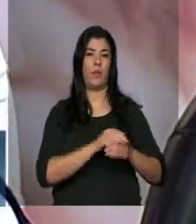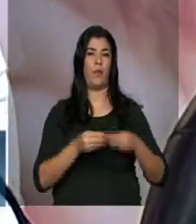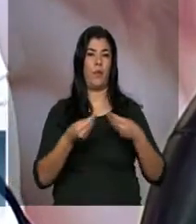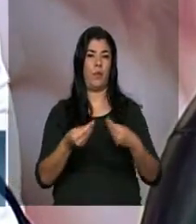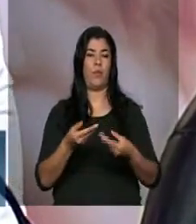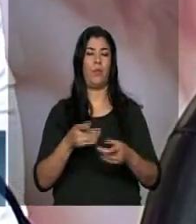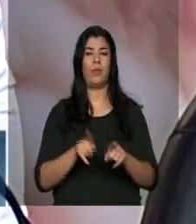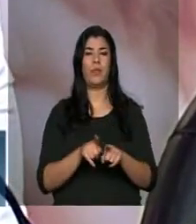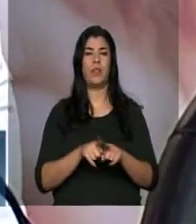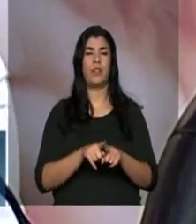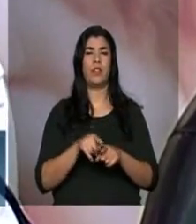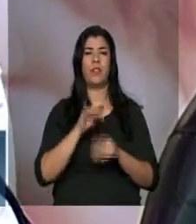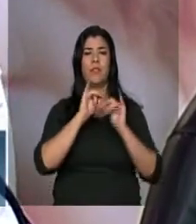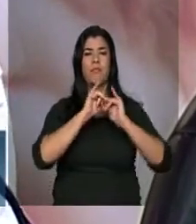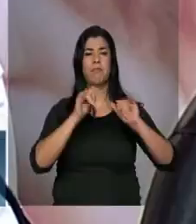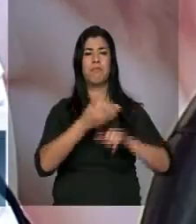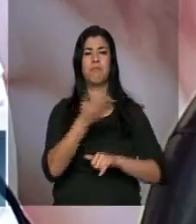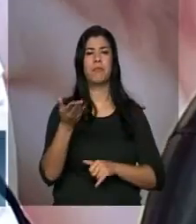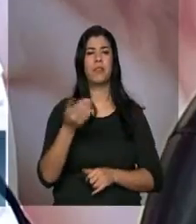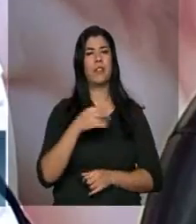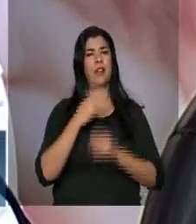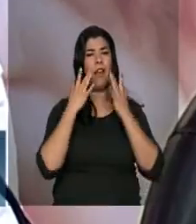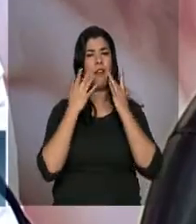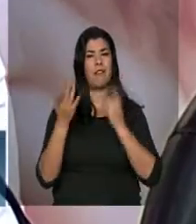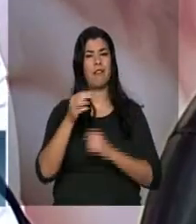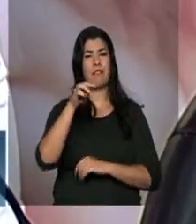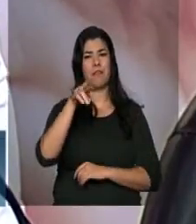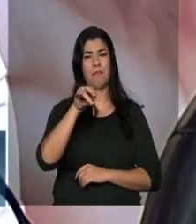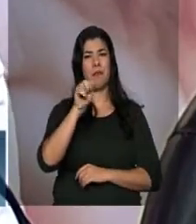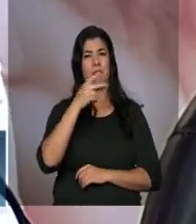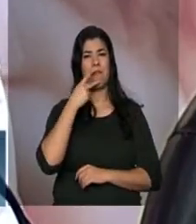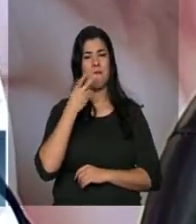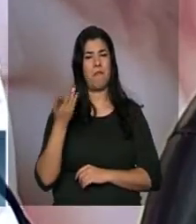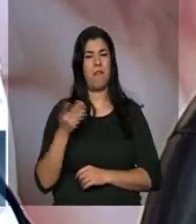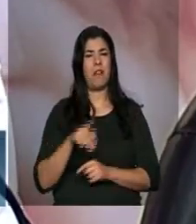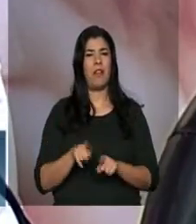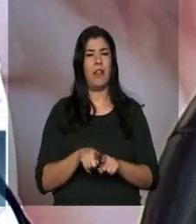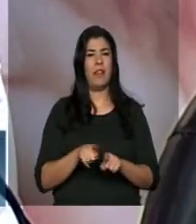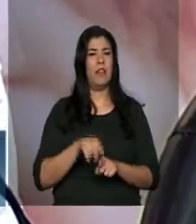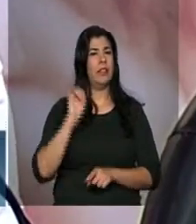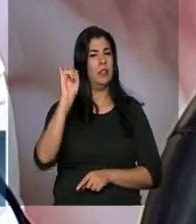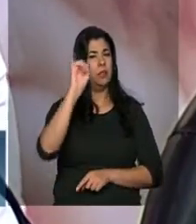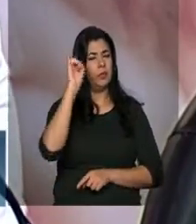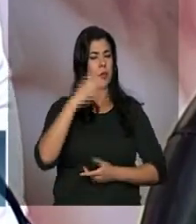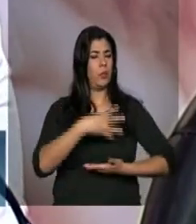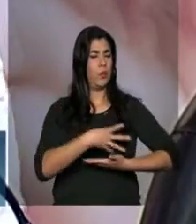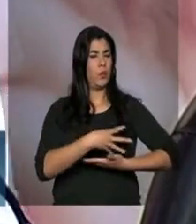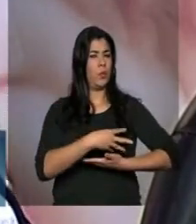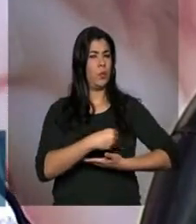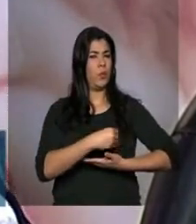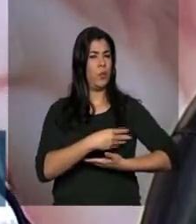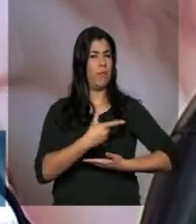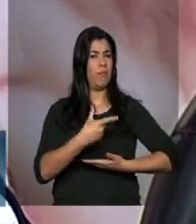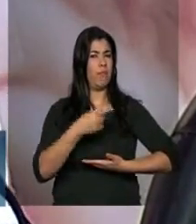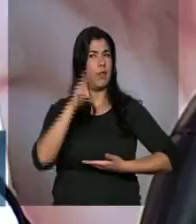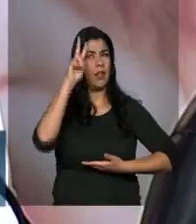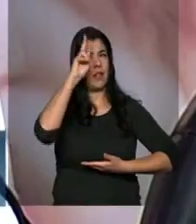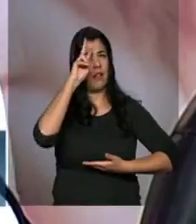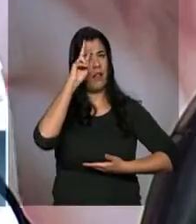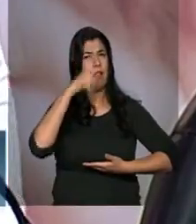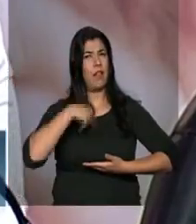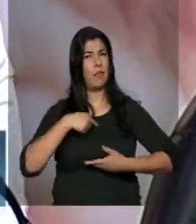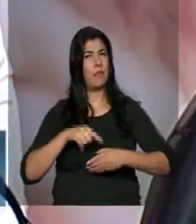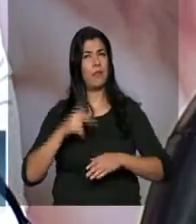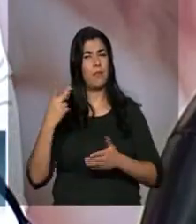falando, para toda mulher sempre é emocionante falar da amamentação, porque sempre nos remete a um momento singular em nossas vidas,